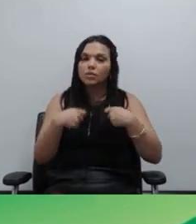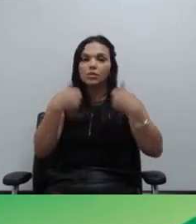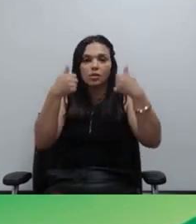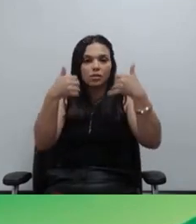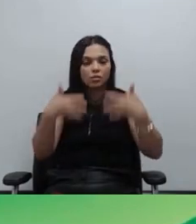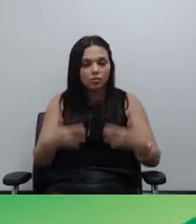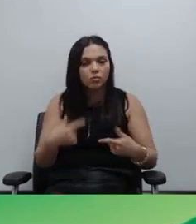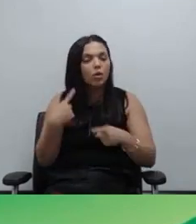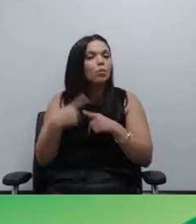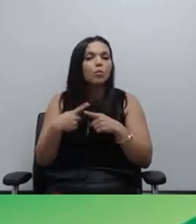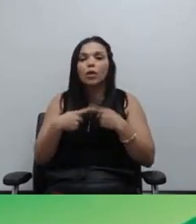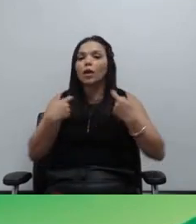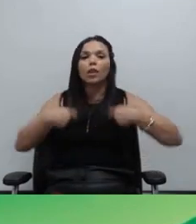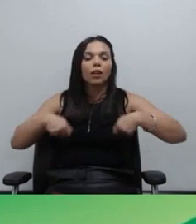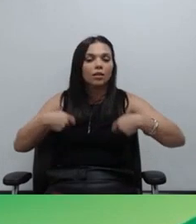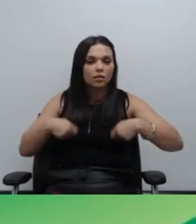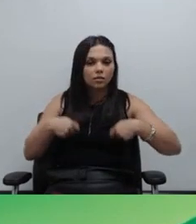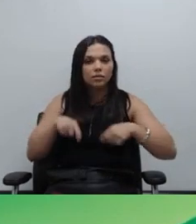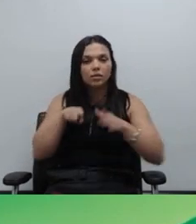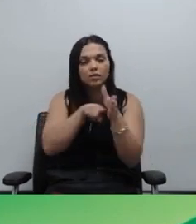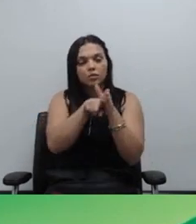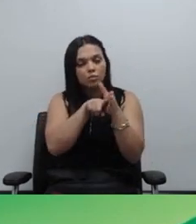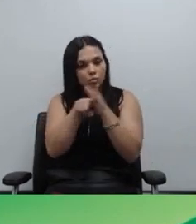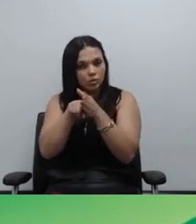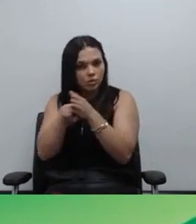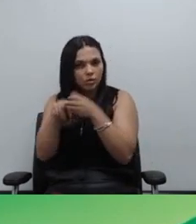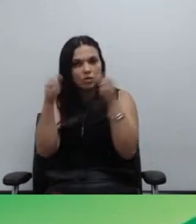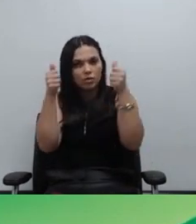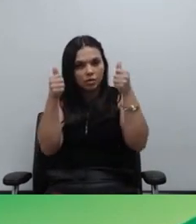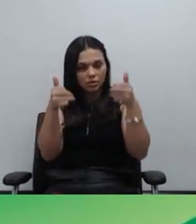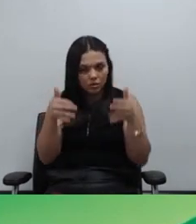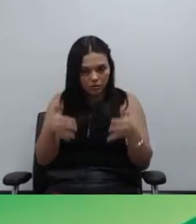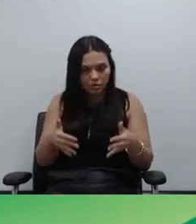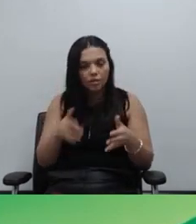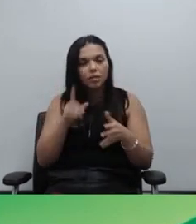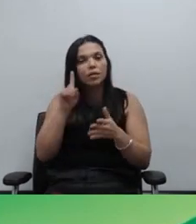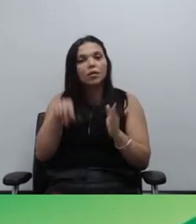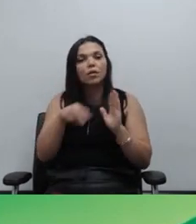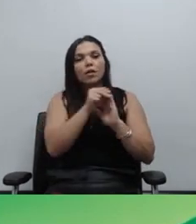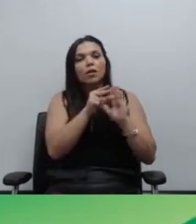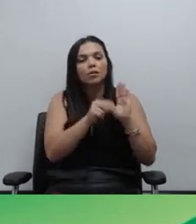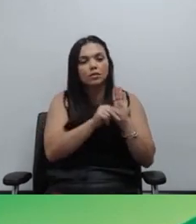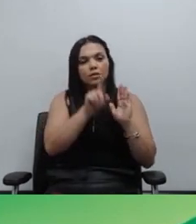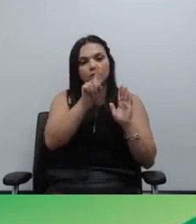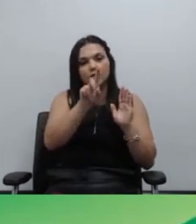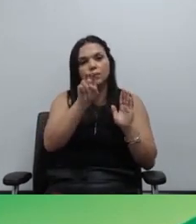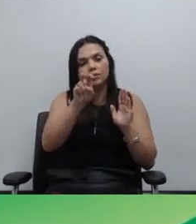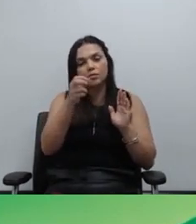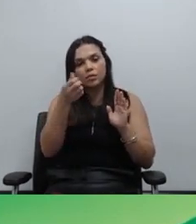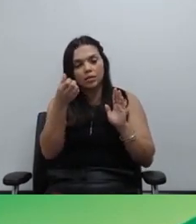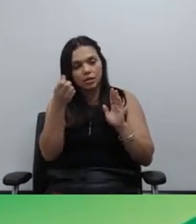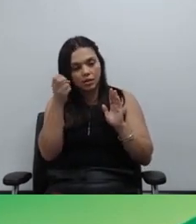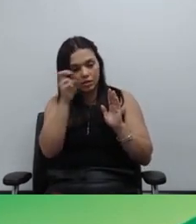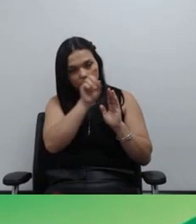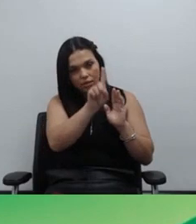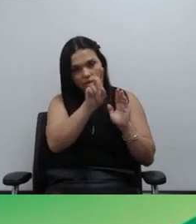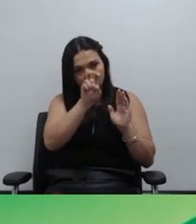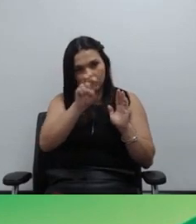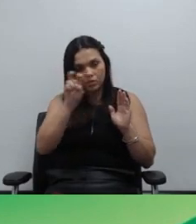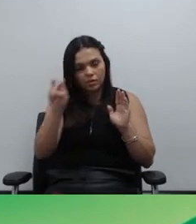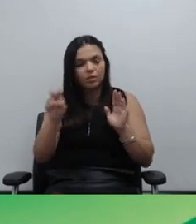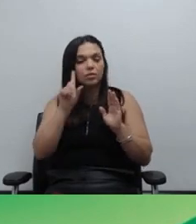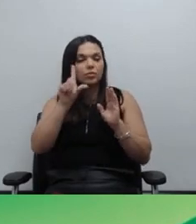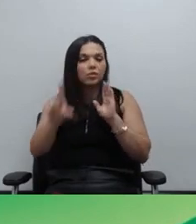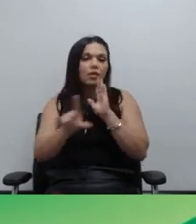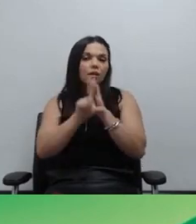e demonstrada a excelência da instituição de ensino ou pesquisa, observados os requisitos do artigo 155 da Lei Complementar 988/2006.